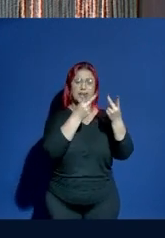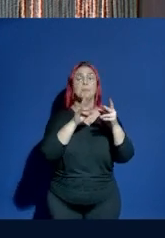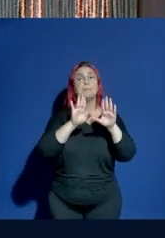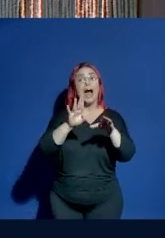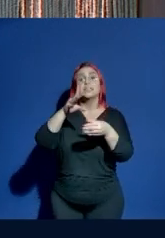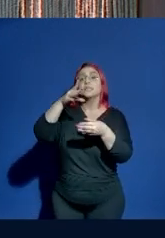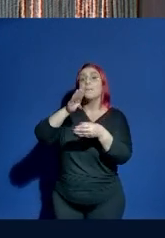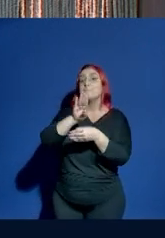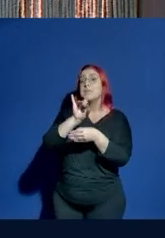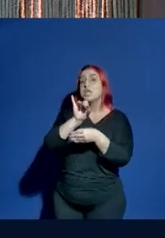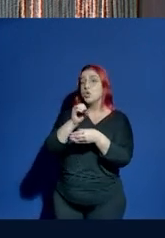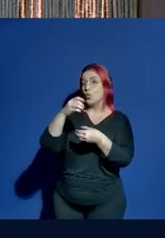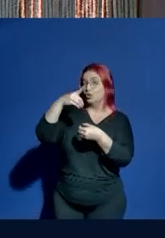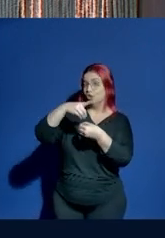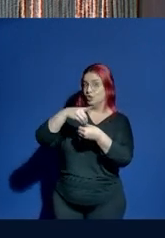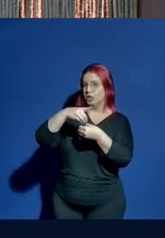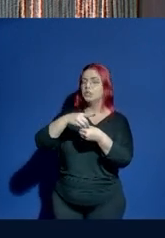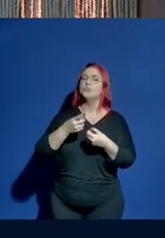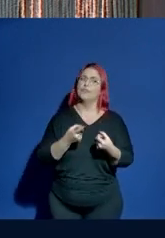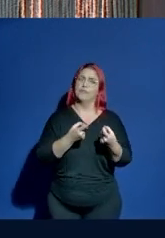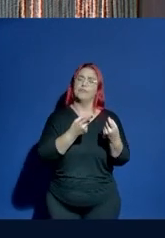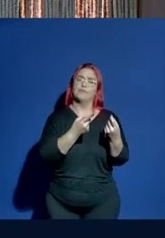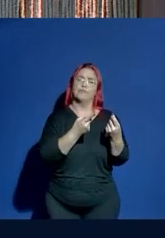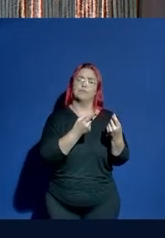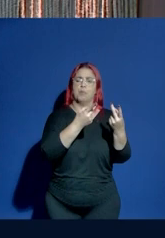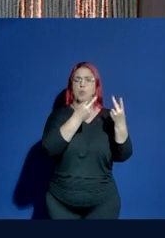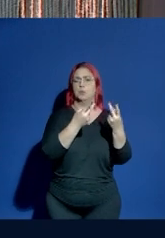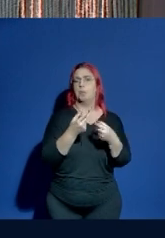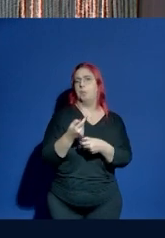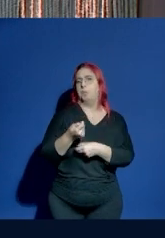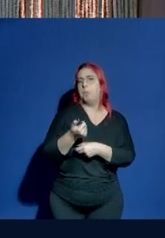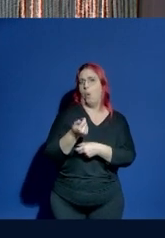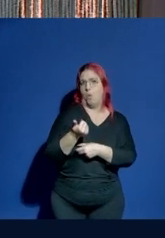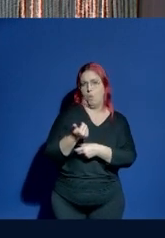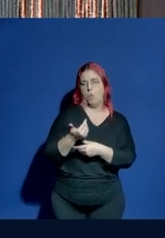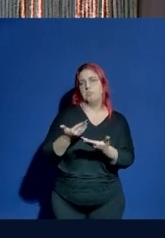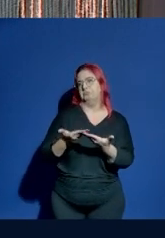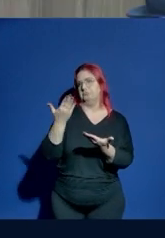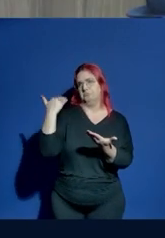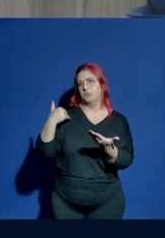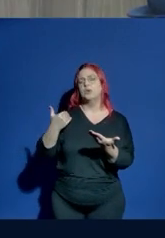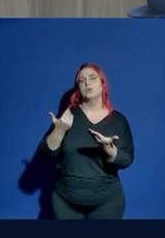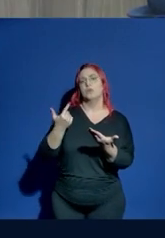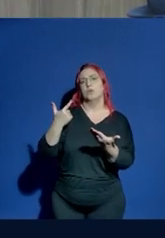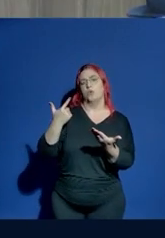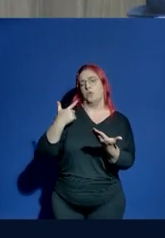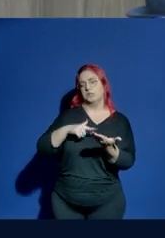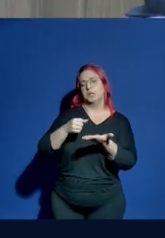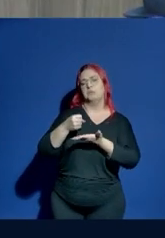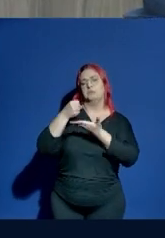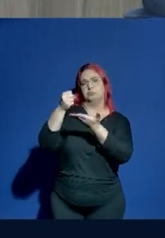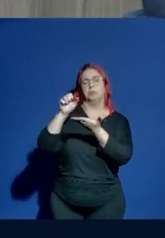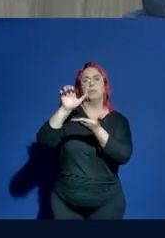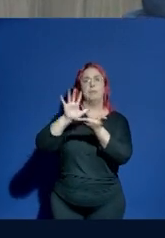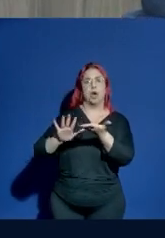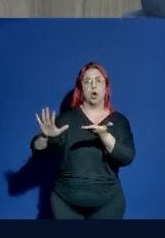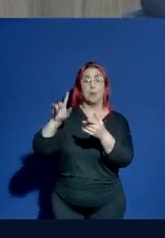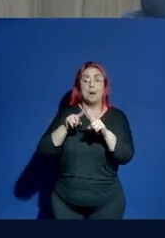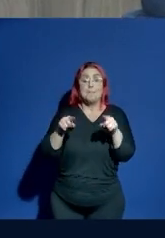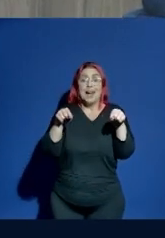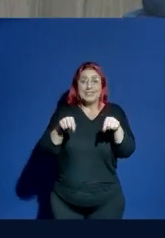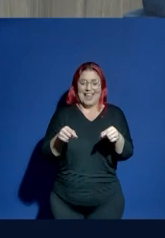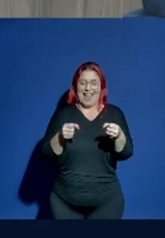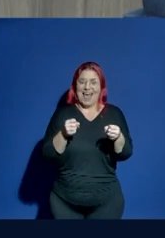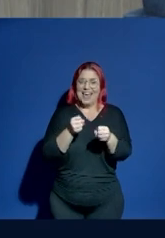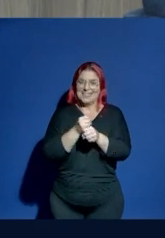biodiesel. Nossa companhia, a Biate, conseguiu há 10 anos fazer a primeira exportação de biodiesel para a Europa, certificado, e esse ano estamos fazendo